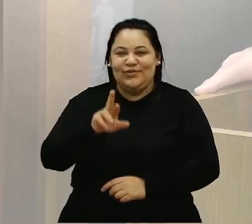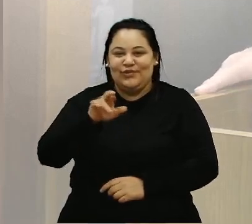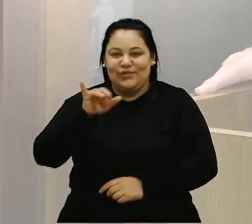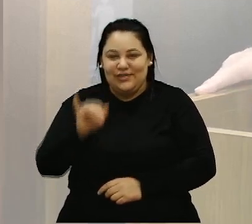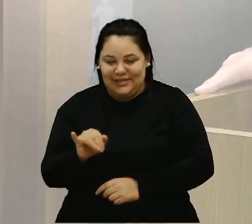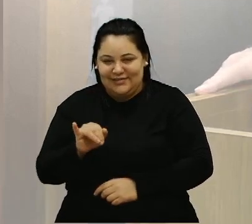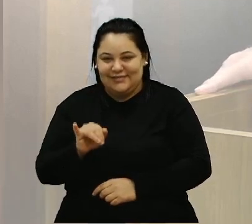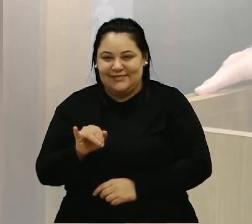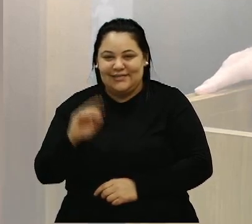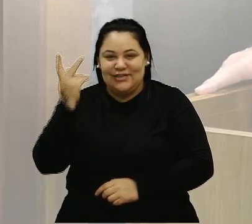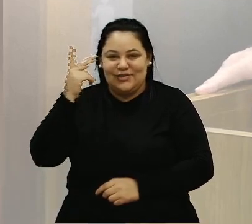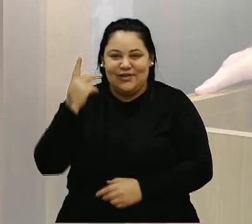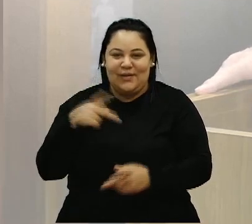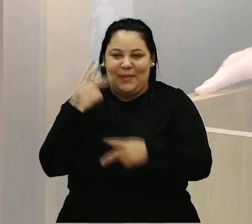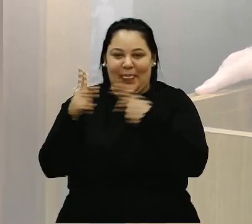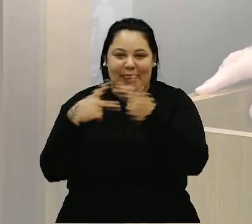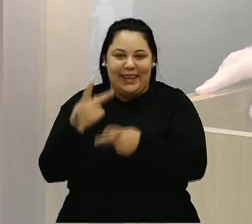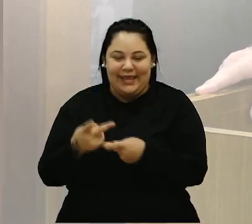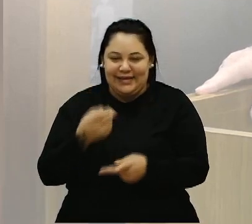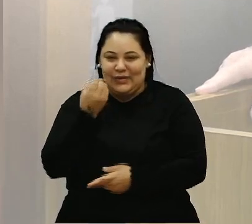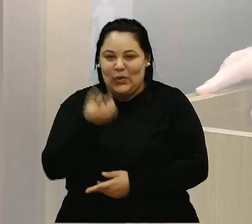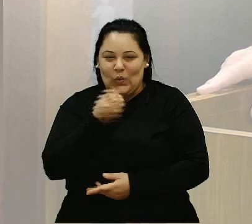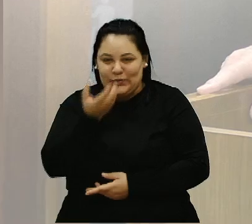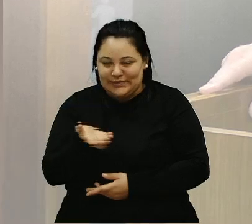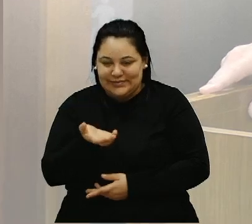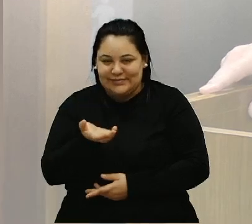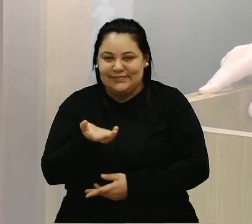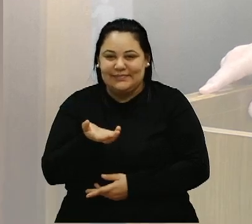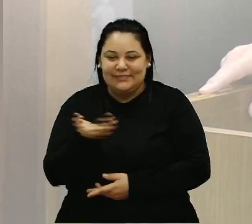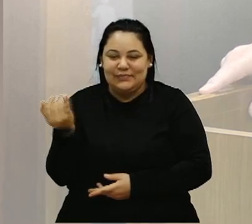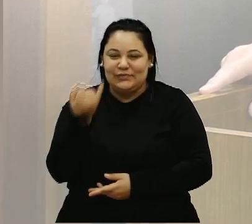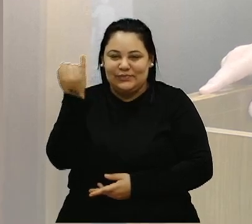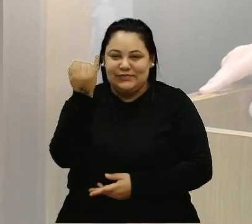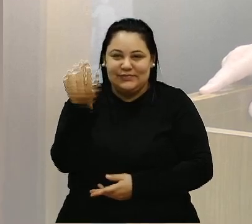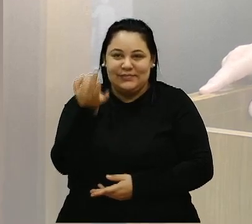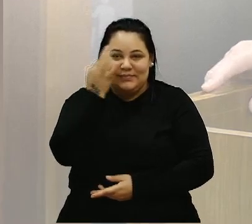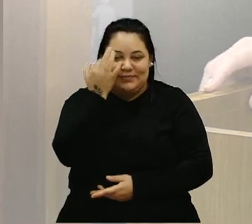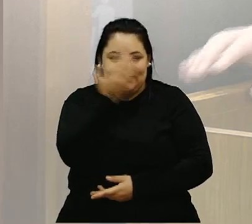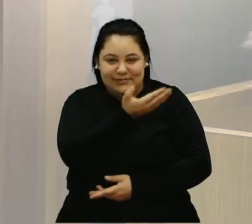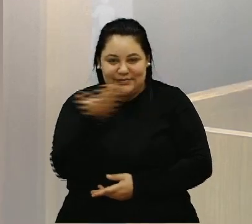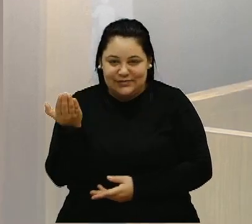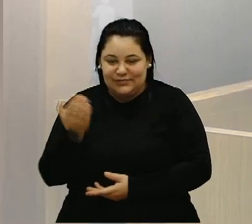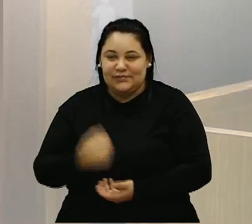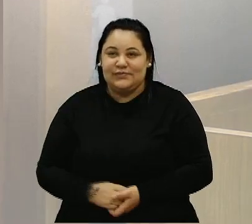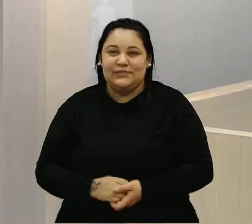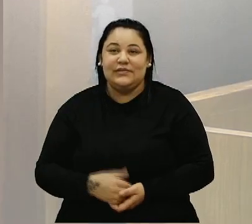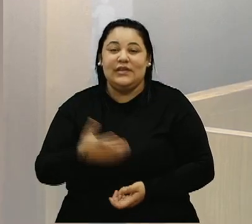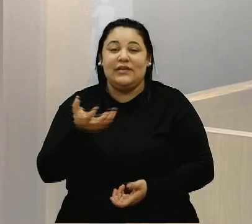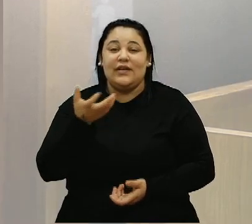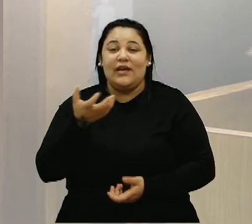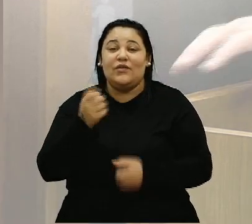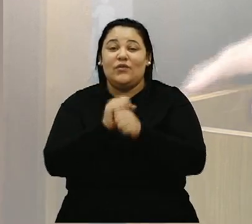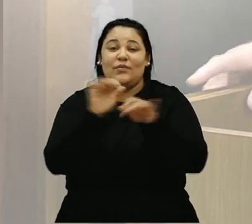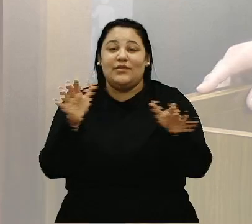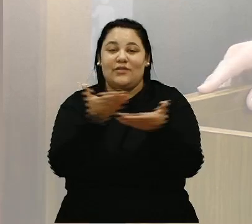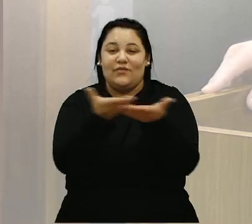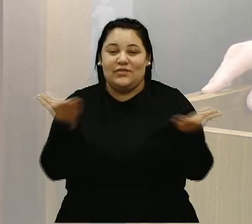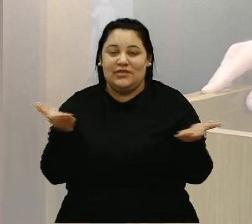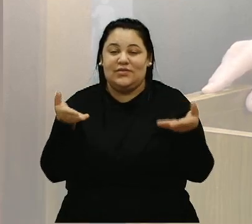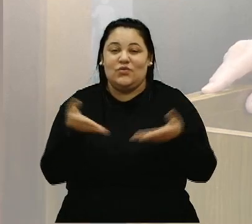renomado, que nos prestigiam com as suas presenças. Eu quero compartilhar com os